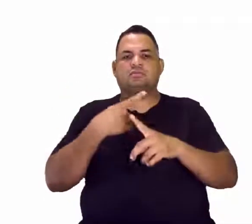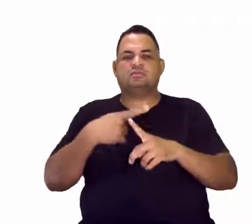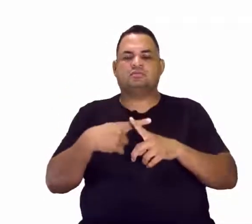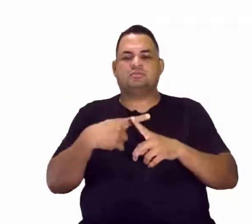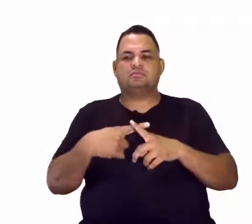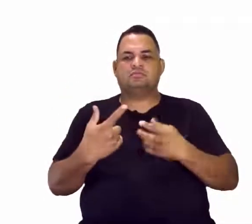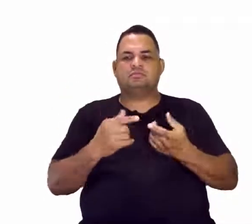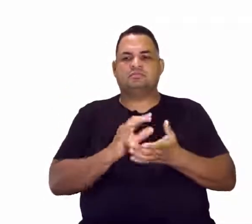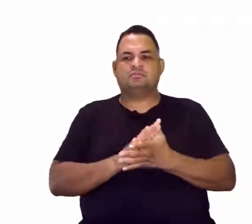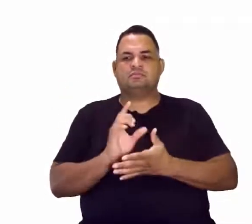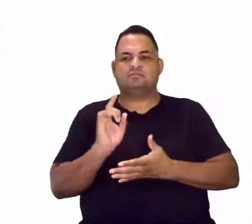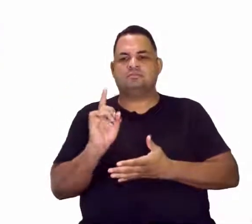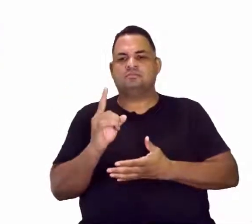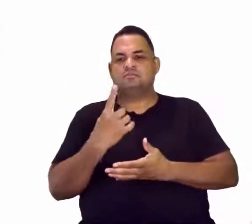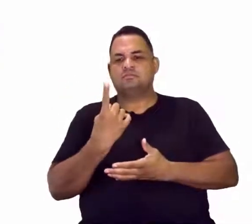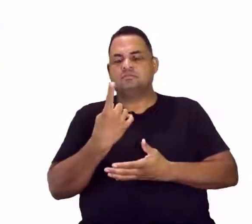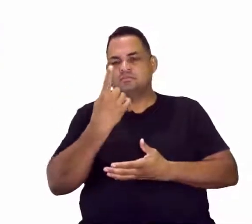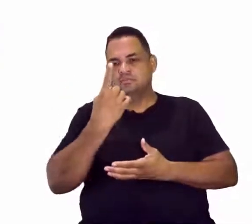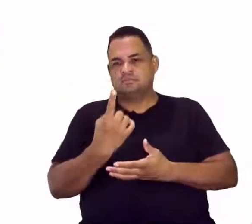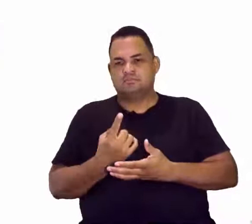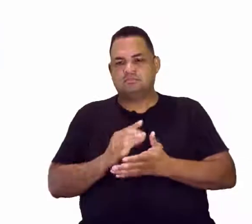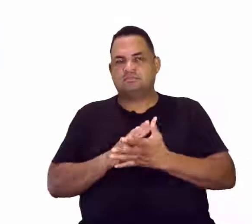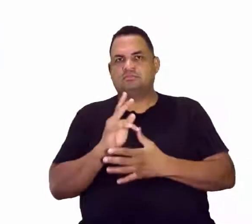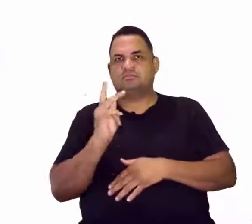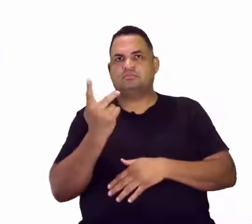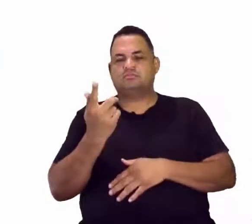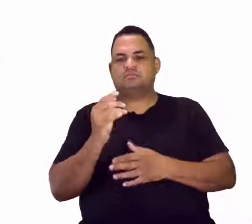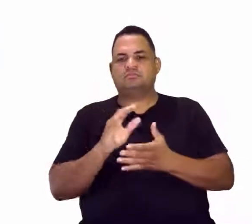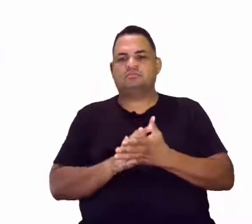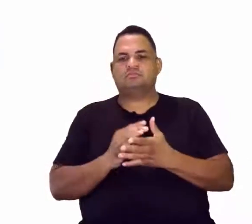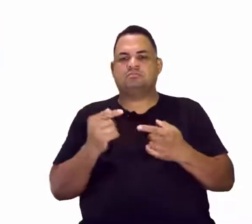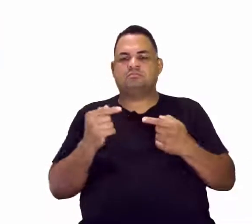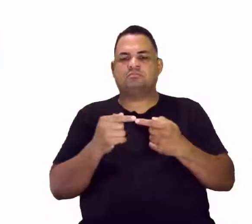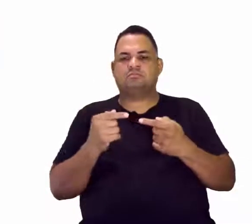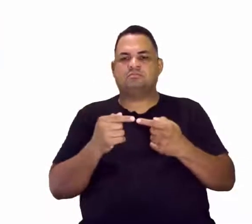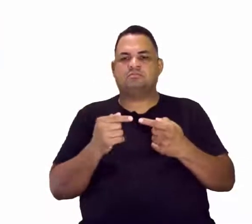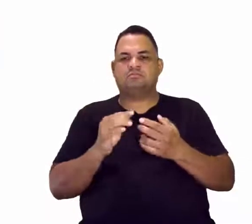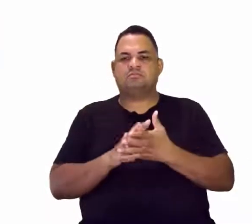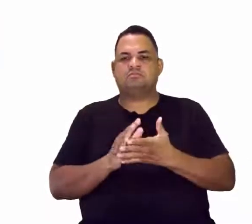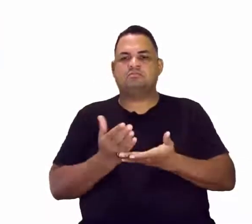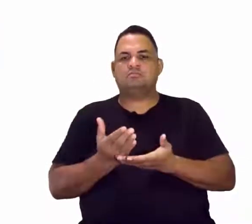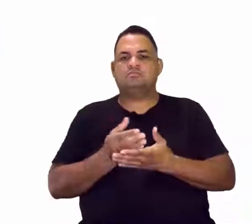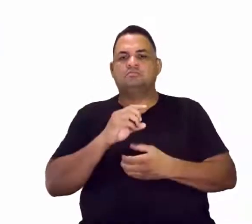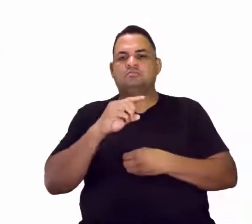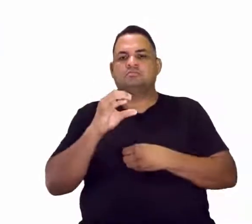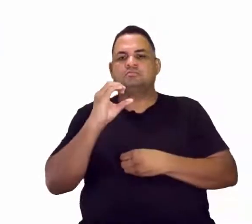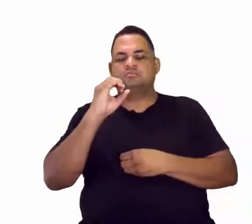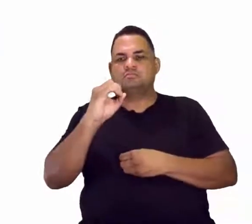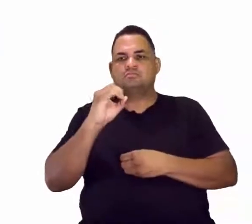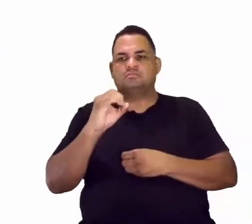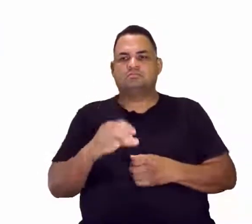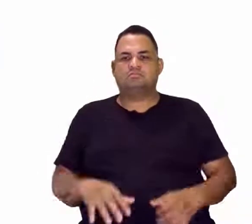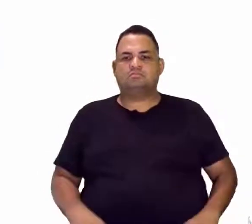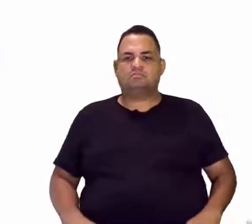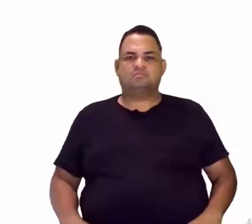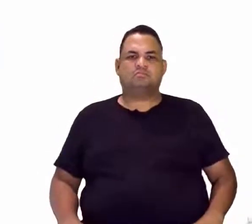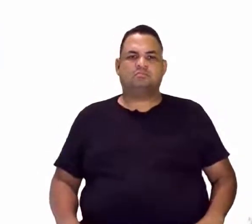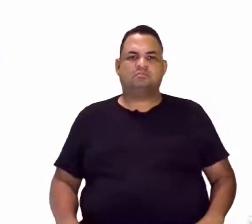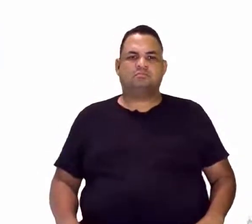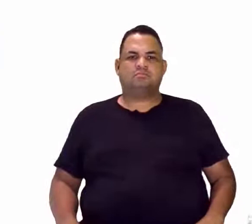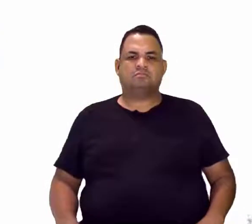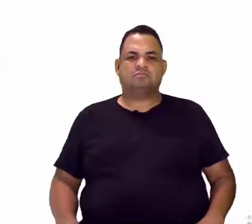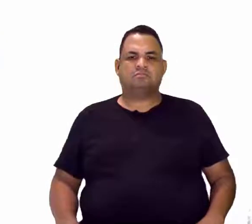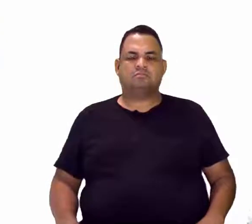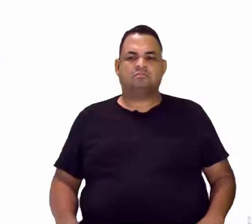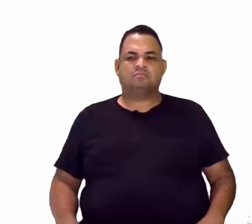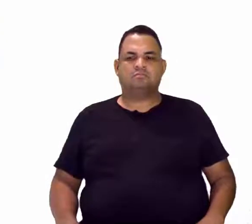Porque somente um destes hidrogênios está ligado ao oxigênio, que é